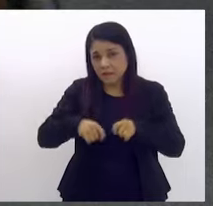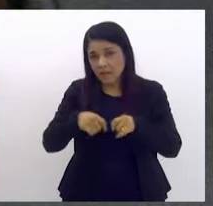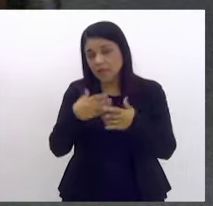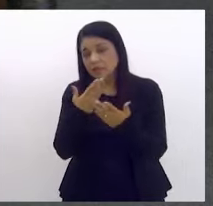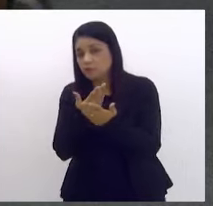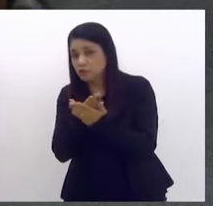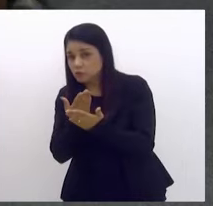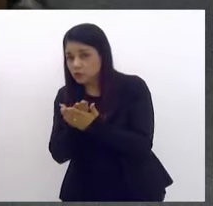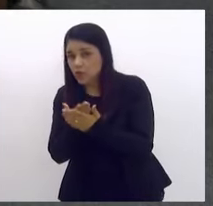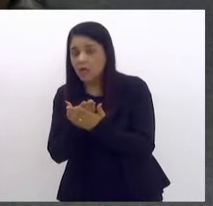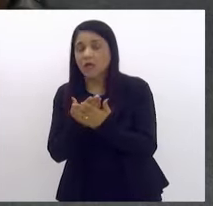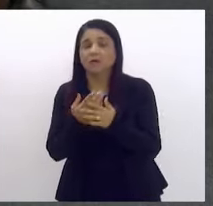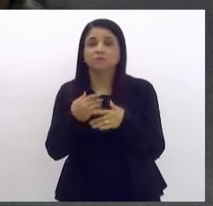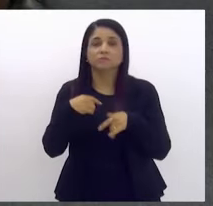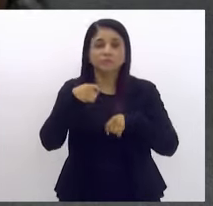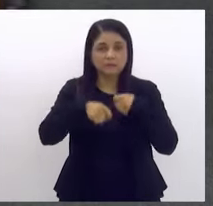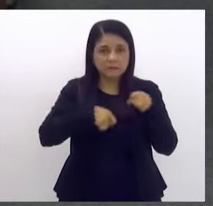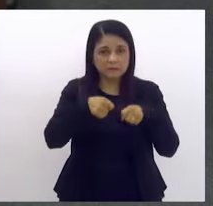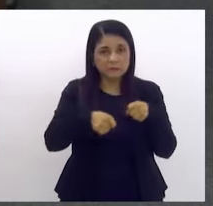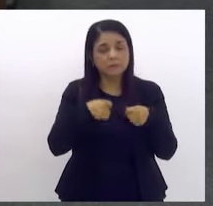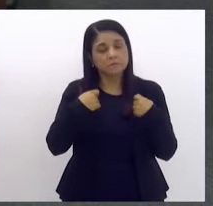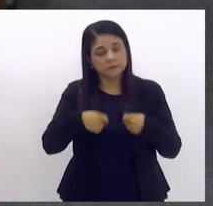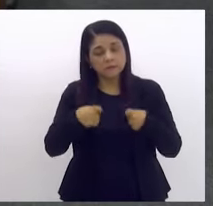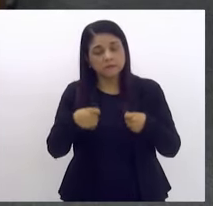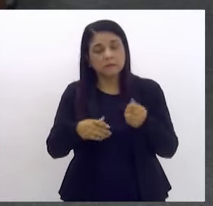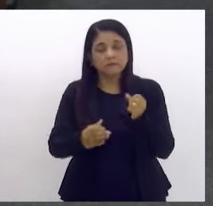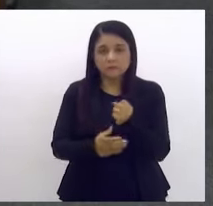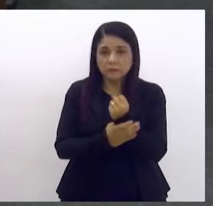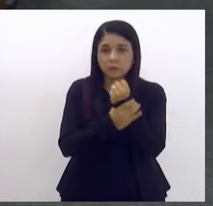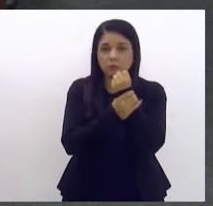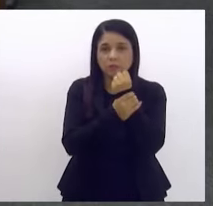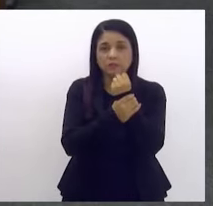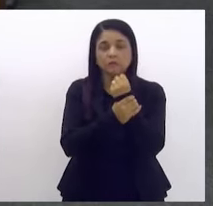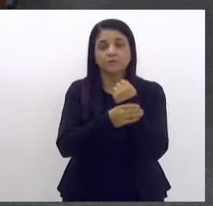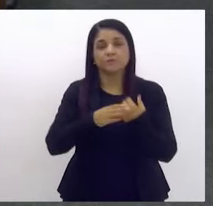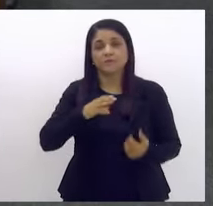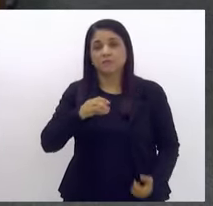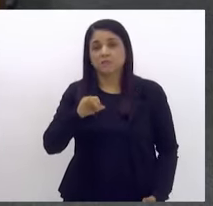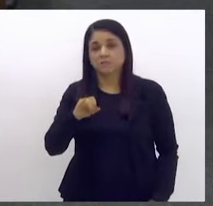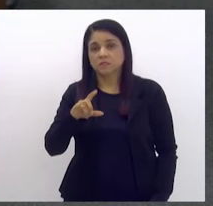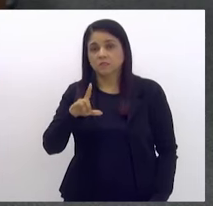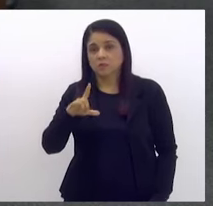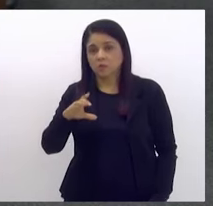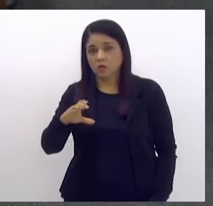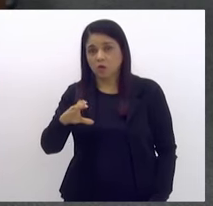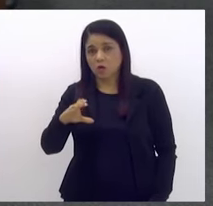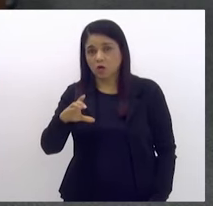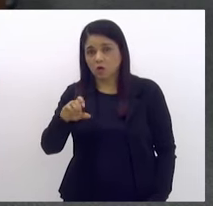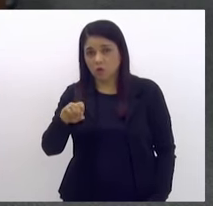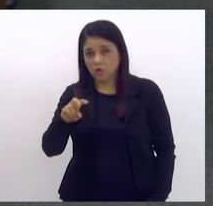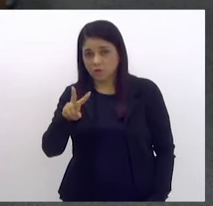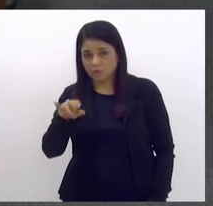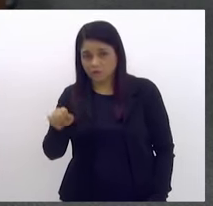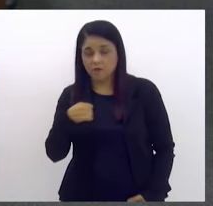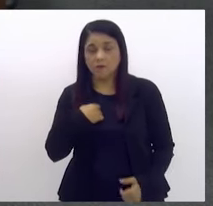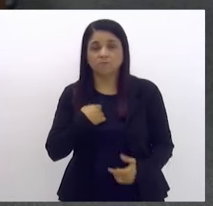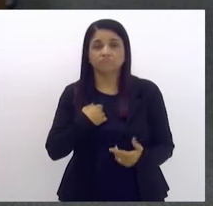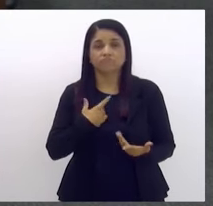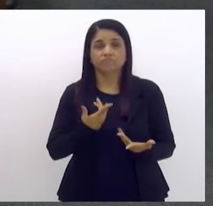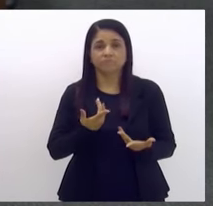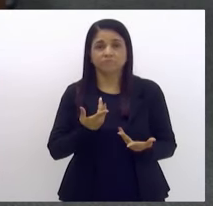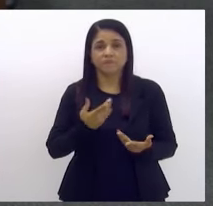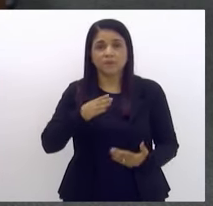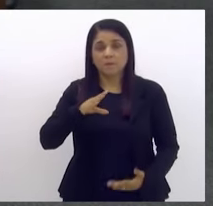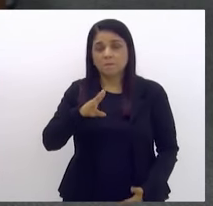precisa garantir condições adequadas e seguras. Ciclovia, bicicletário, uma infraestrutura